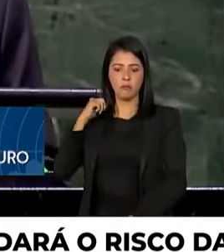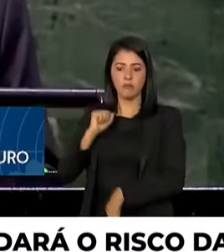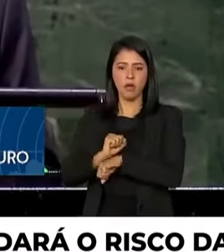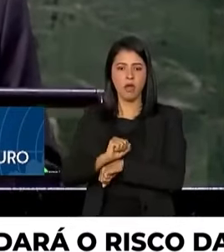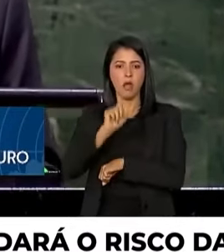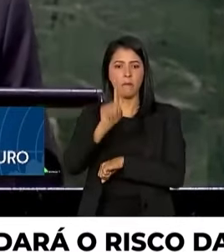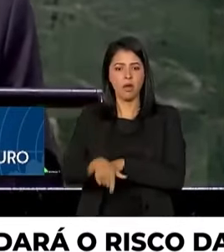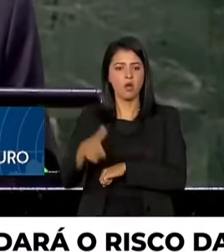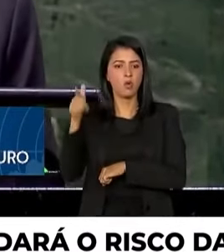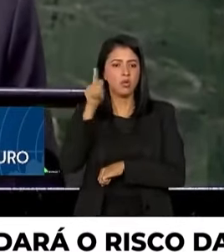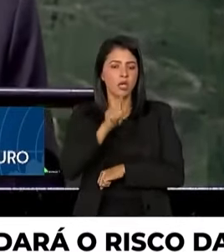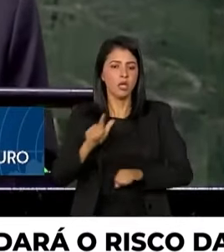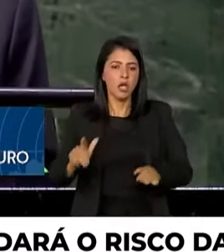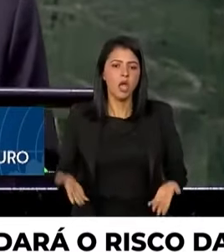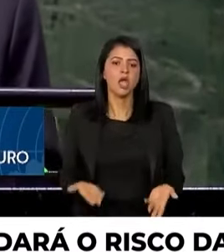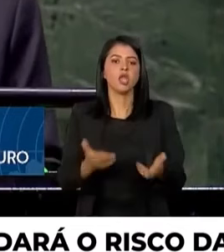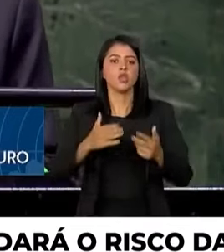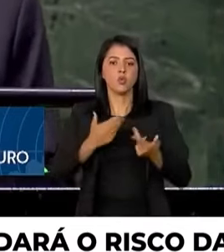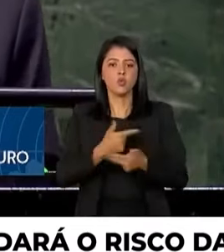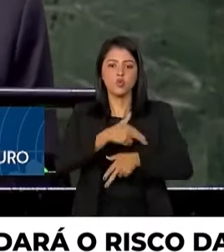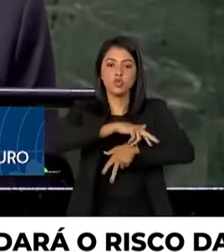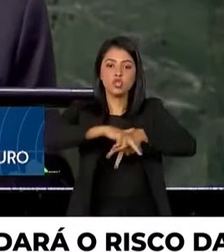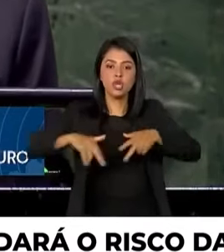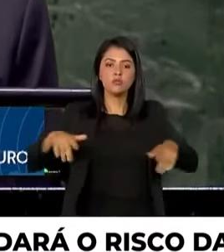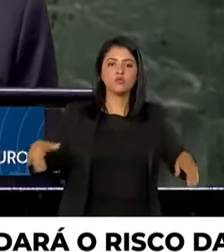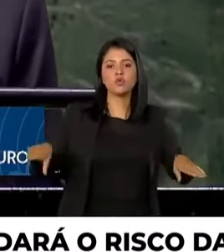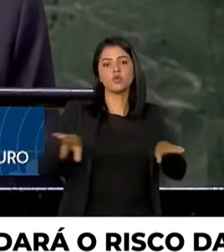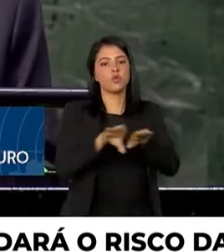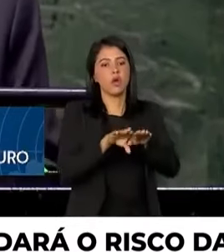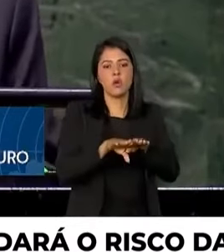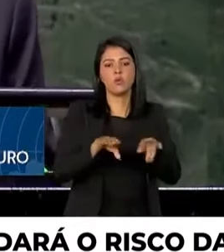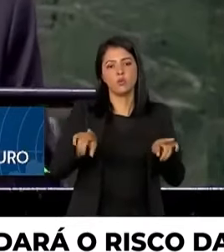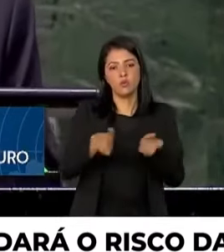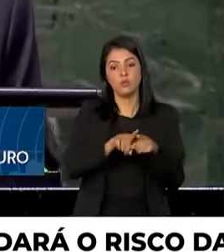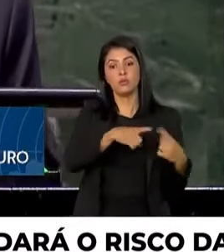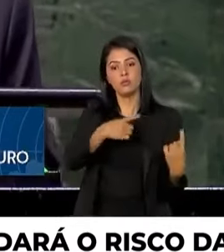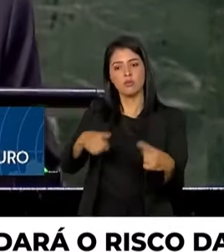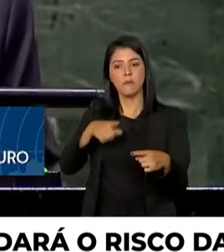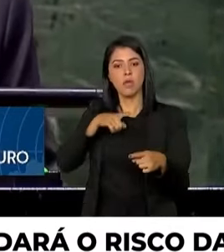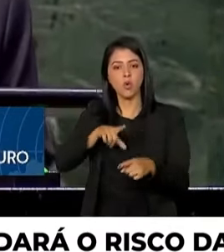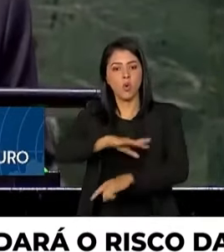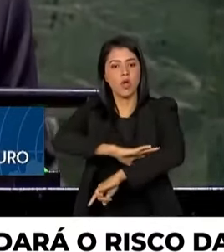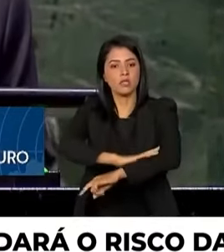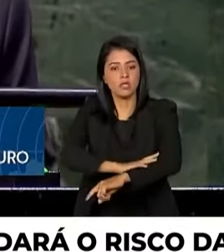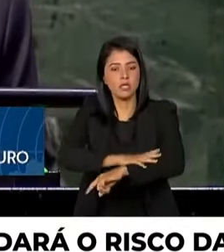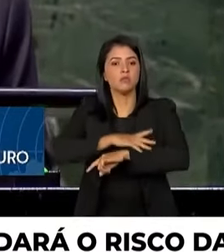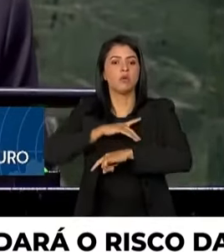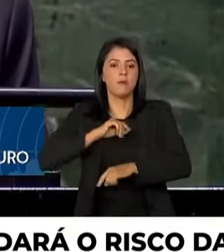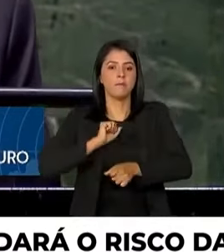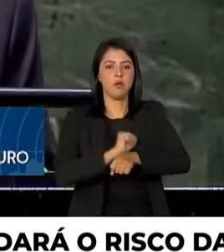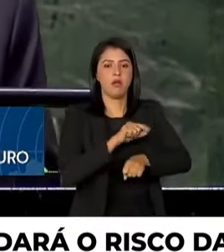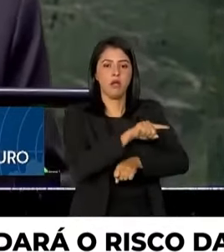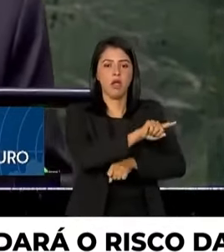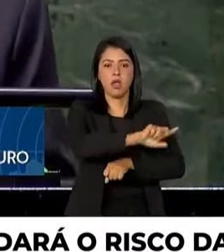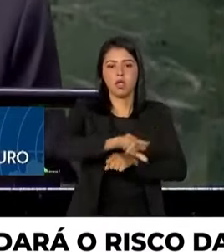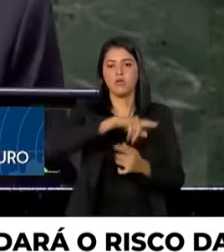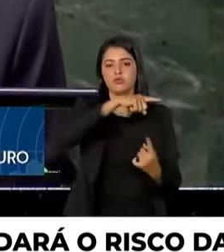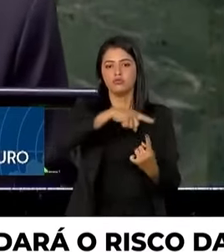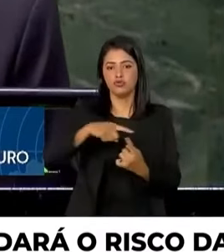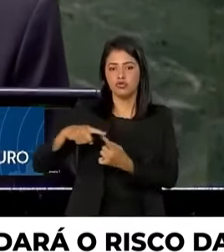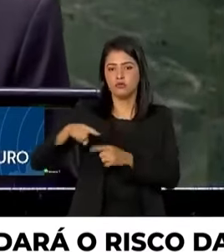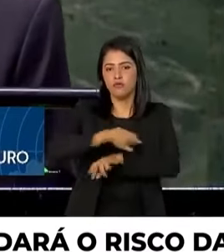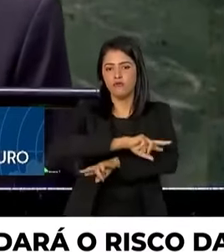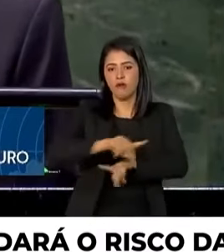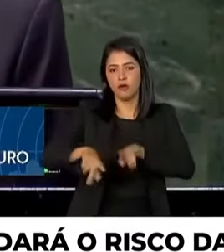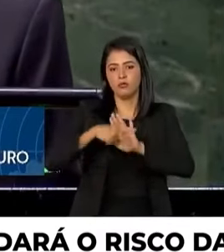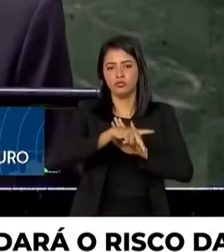isso e entre países mas o brasileiro com o jeitinho brasileiro na primeira segunda terceira ele